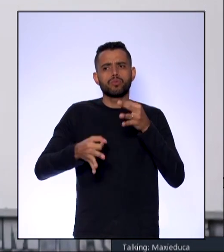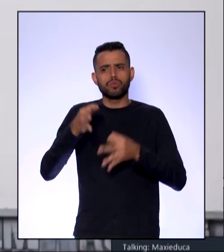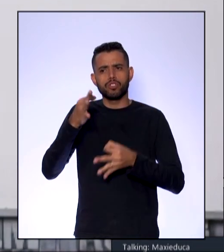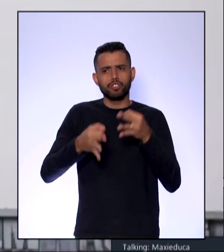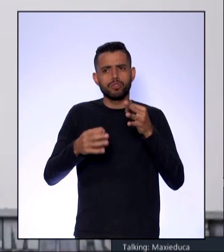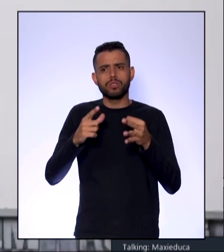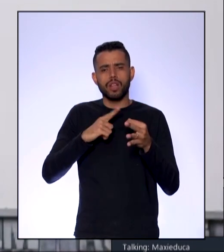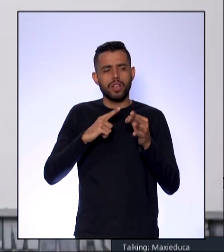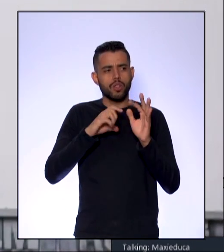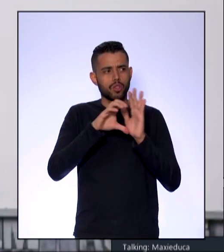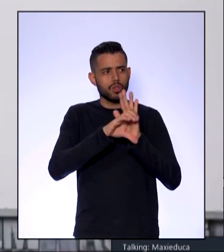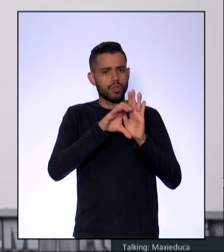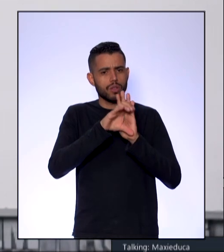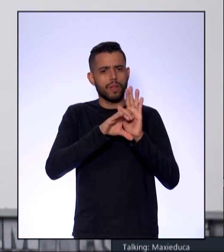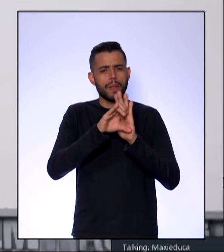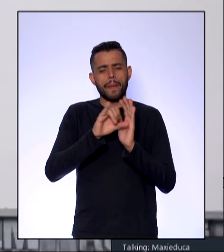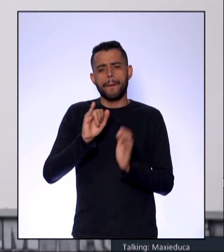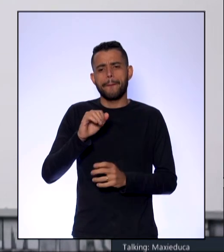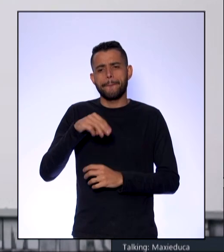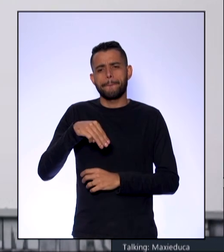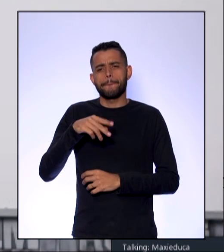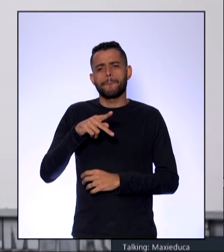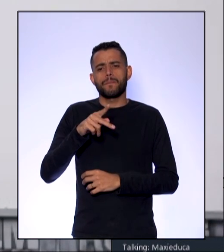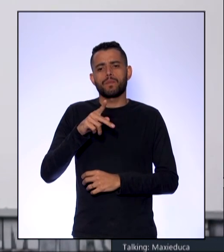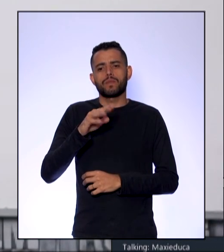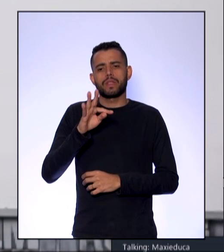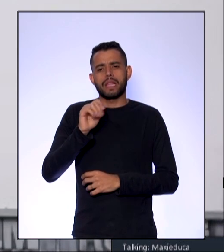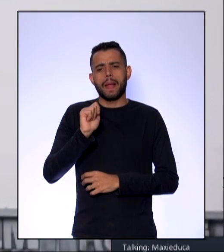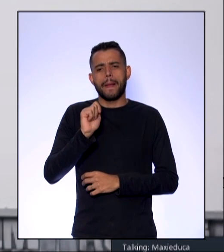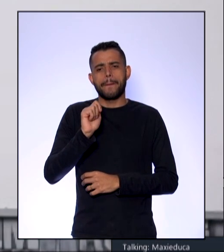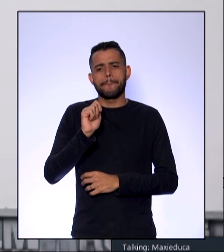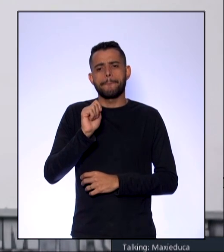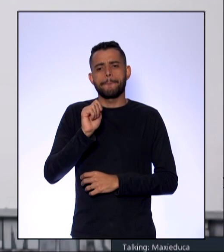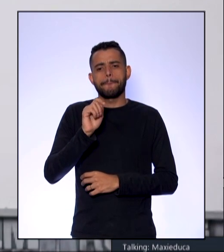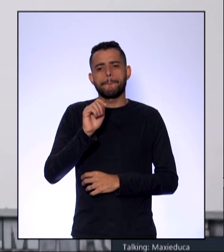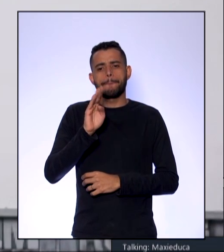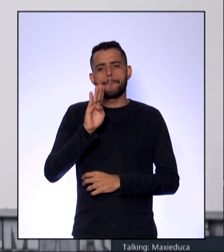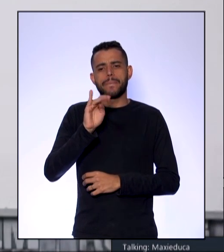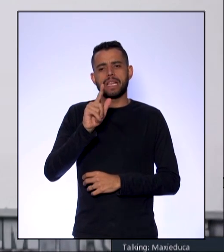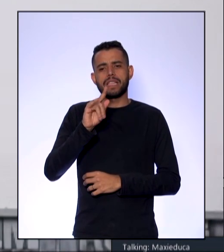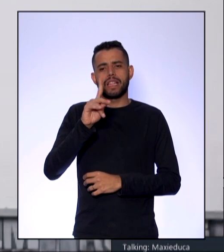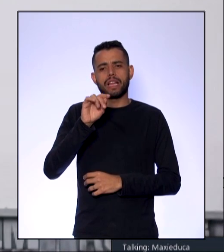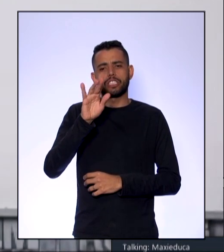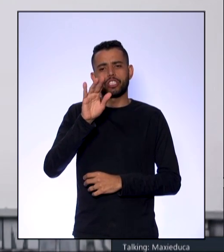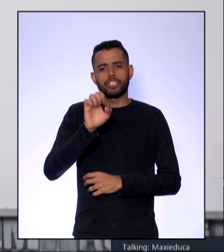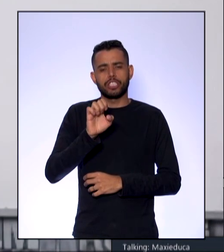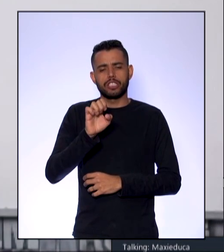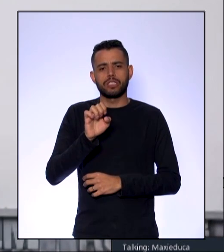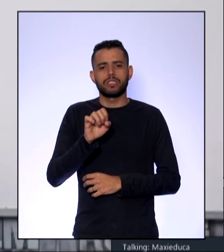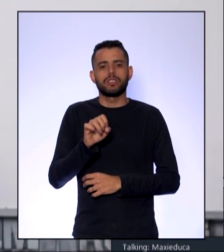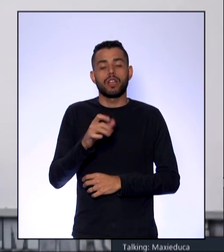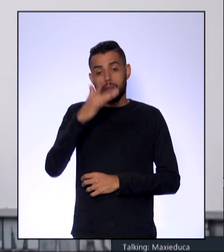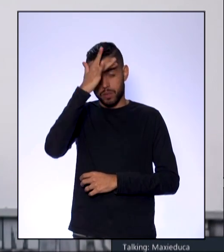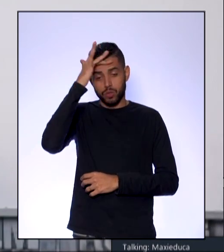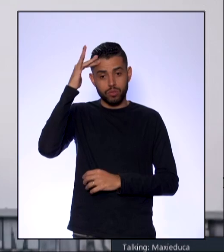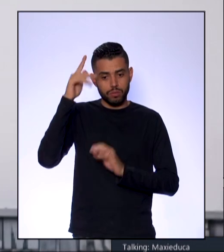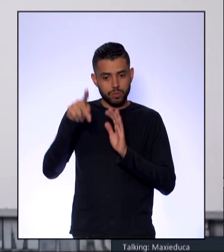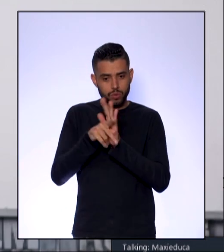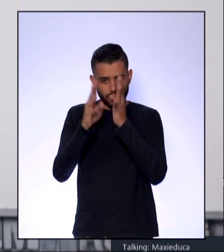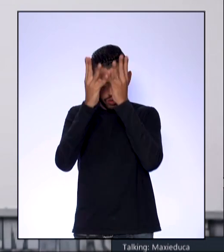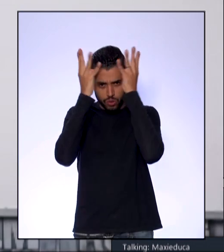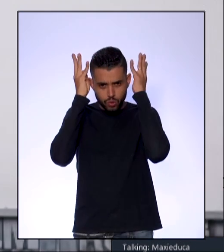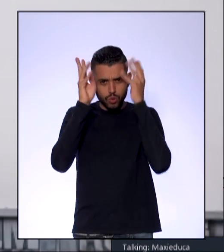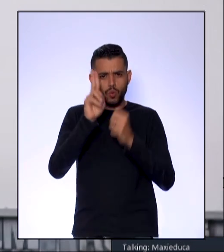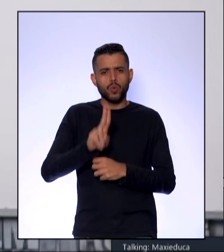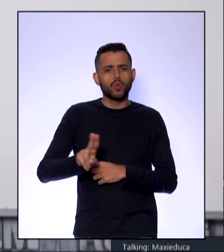Constituição, chamado de imputabilidade. Tá? O índio nativo de origem, que ainda utiliza